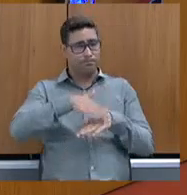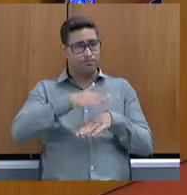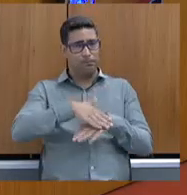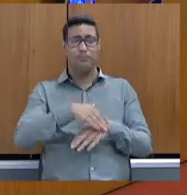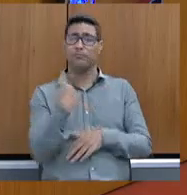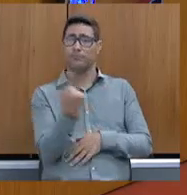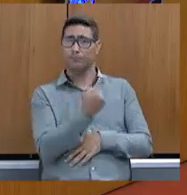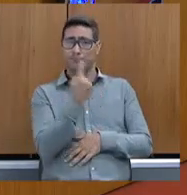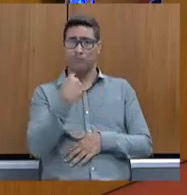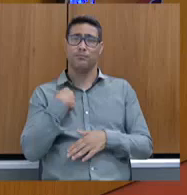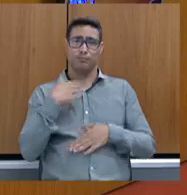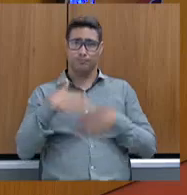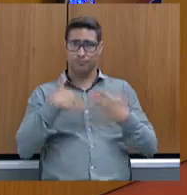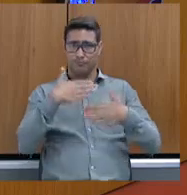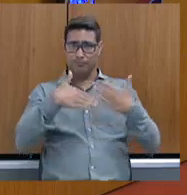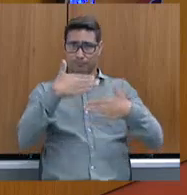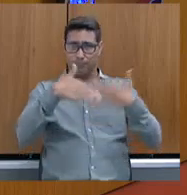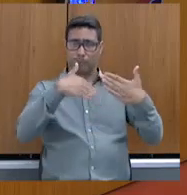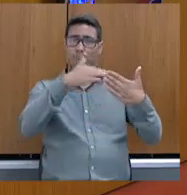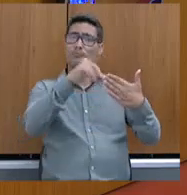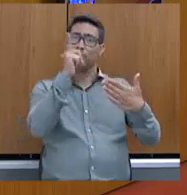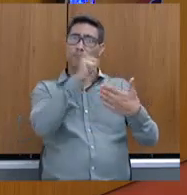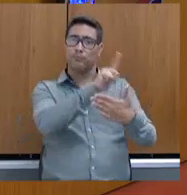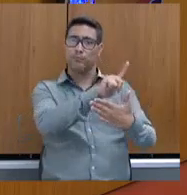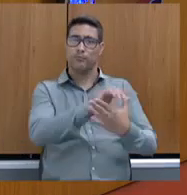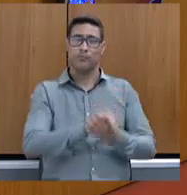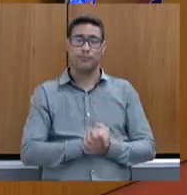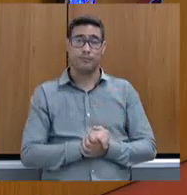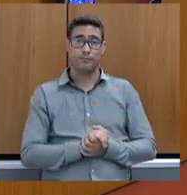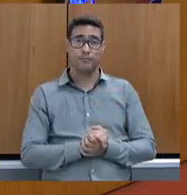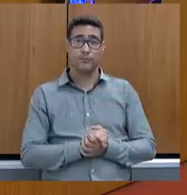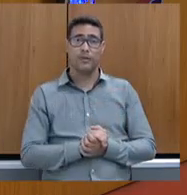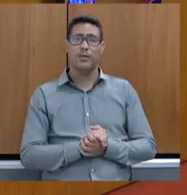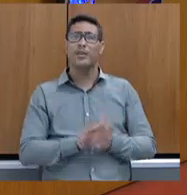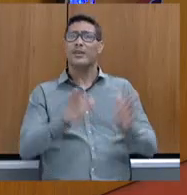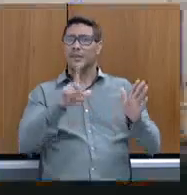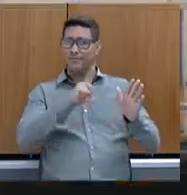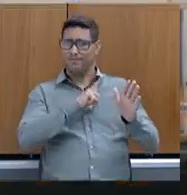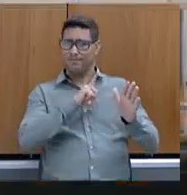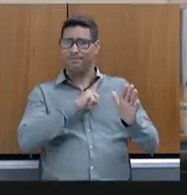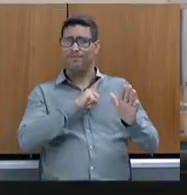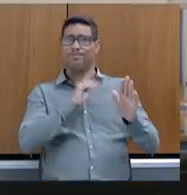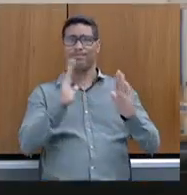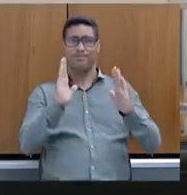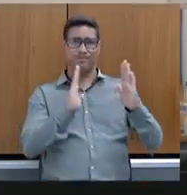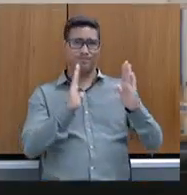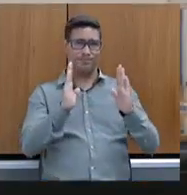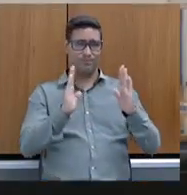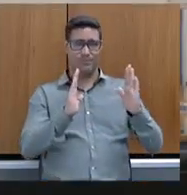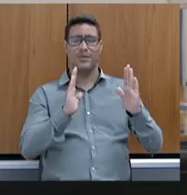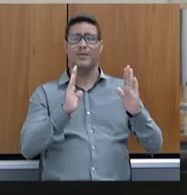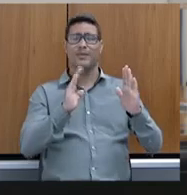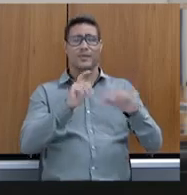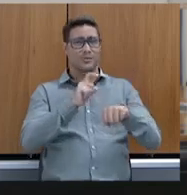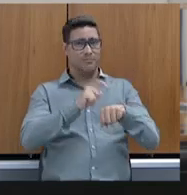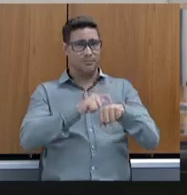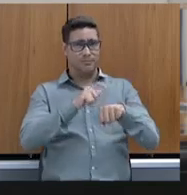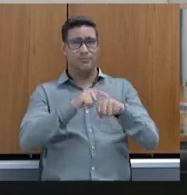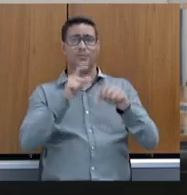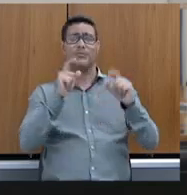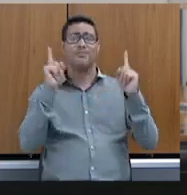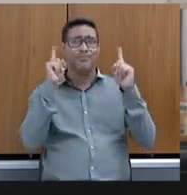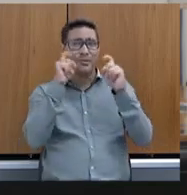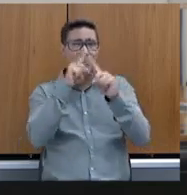sim né enfrentamos um momento é diferente todos os outros tempos que foi